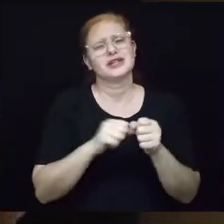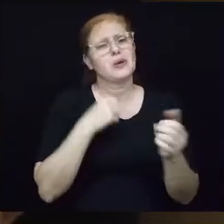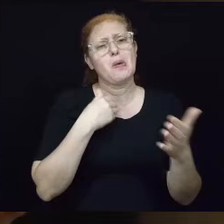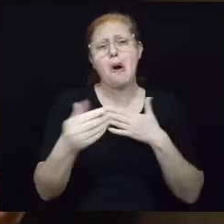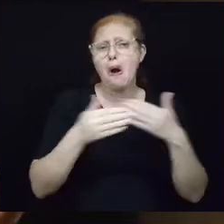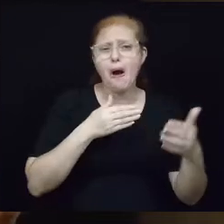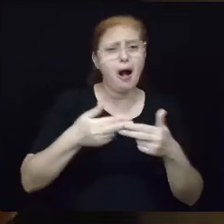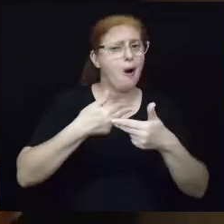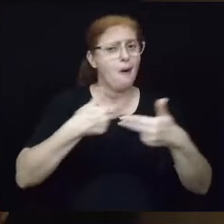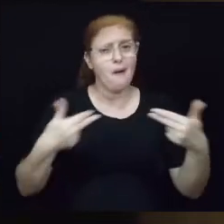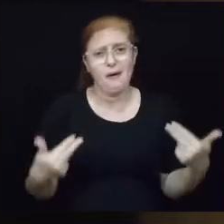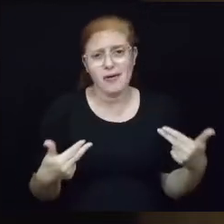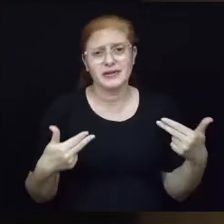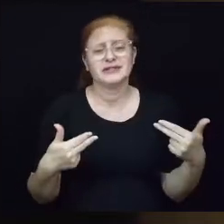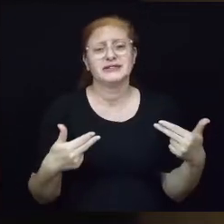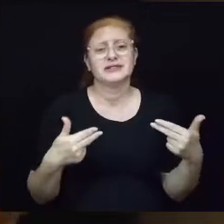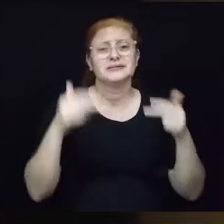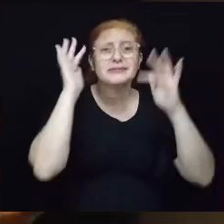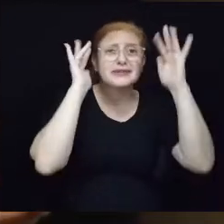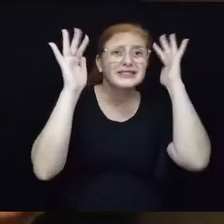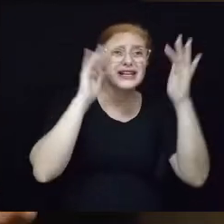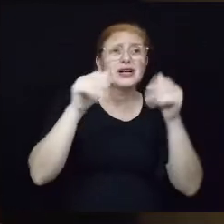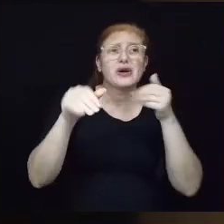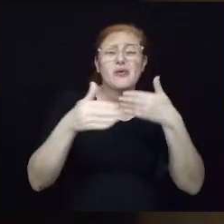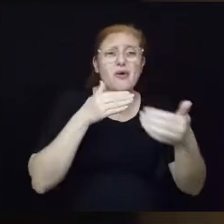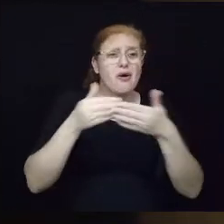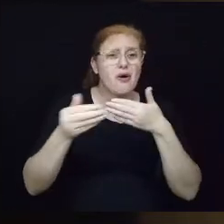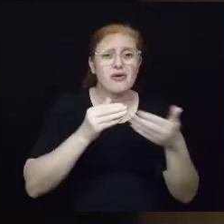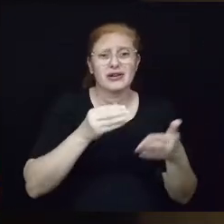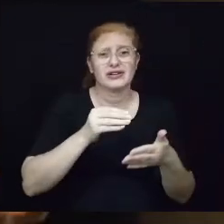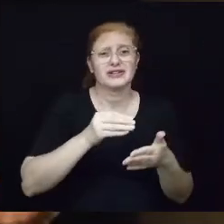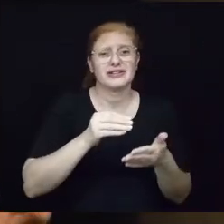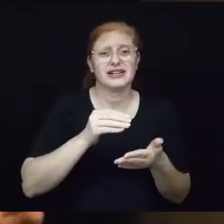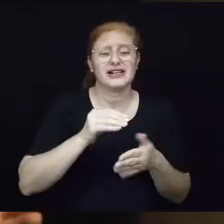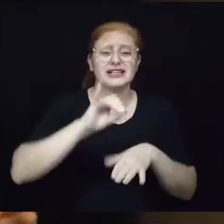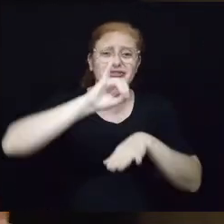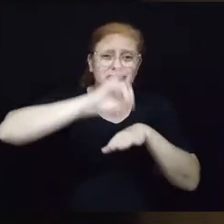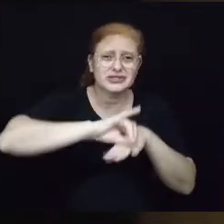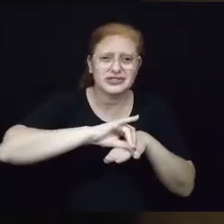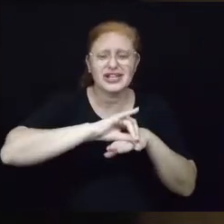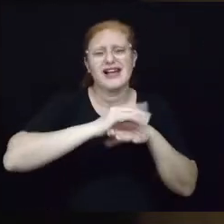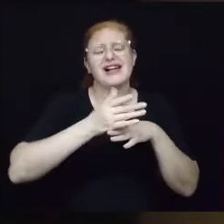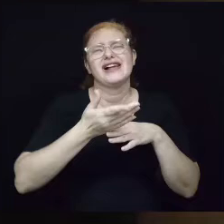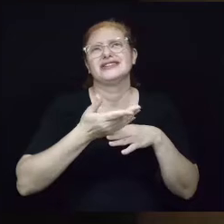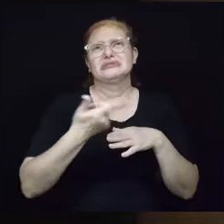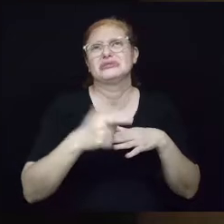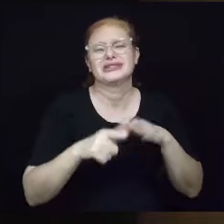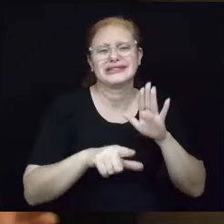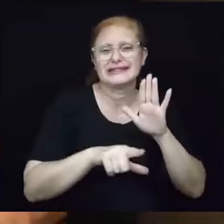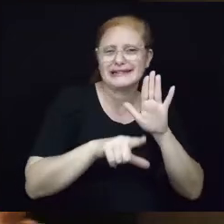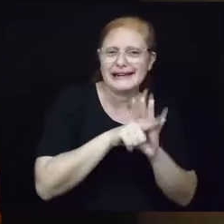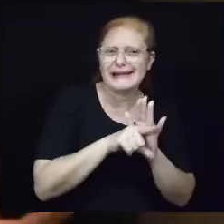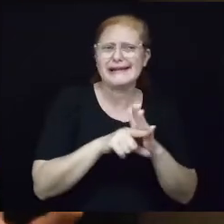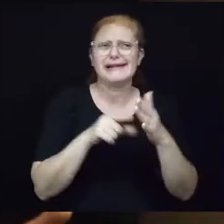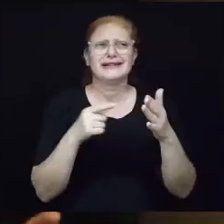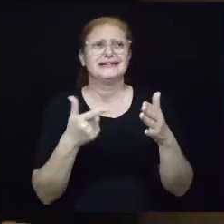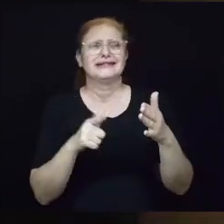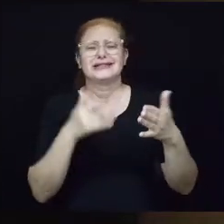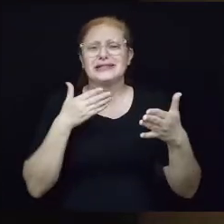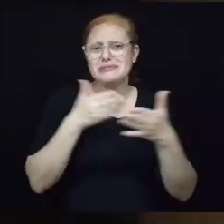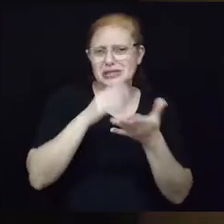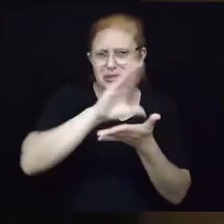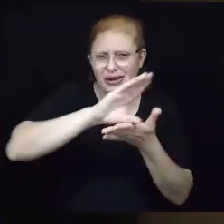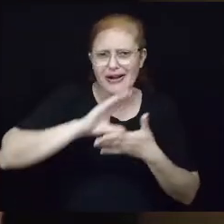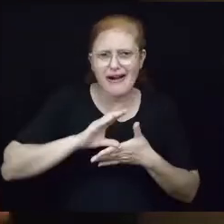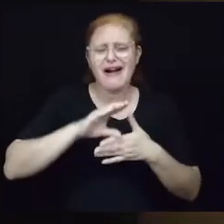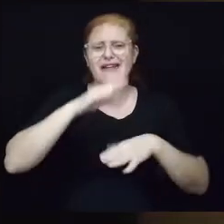fazer qualquer coisa e imaginar qualquer escultura sem lei de gravidade, sem limite